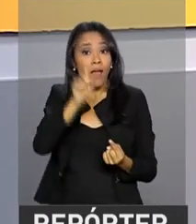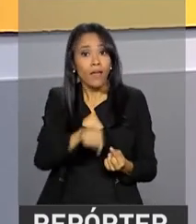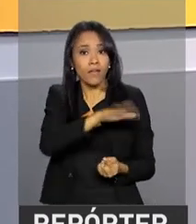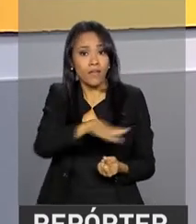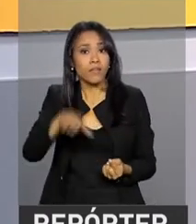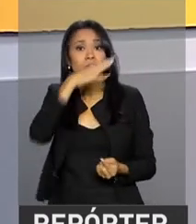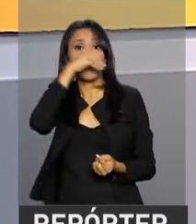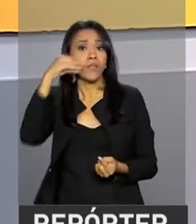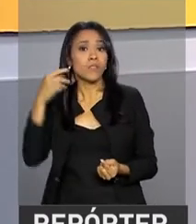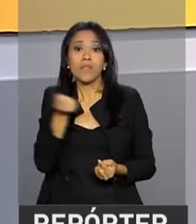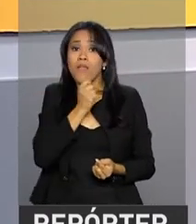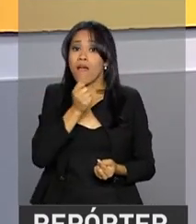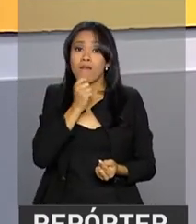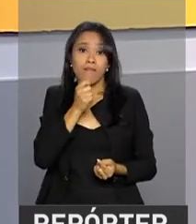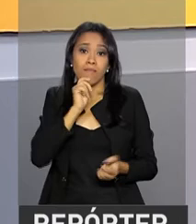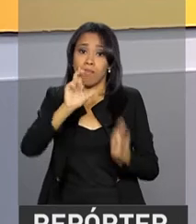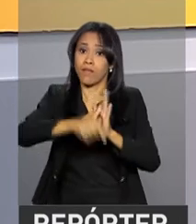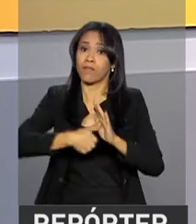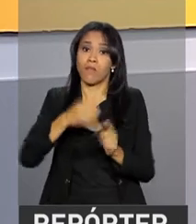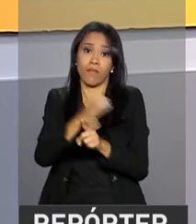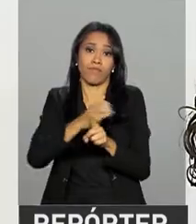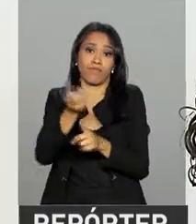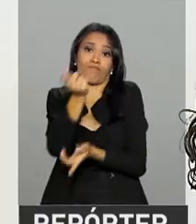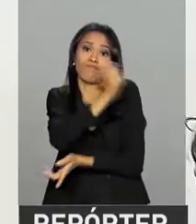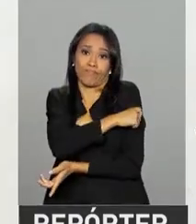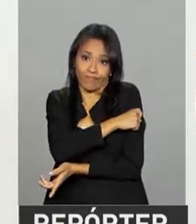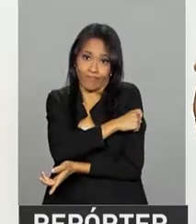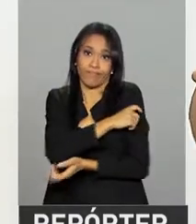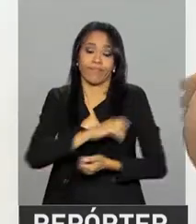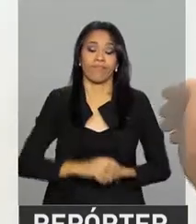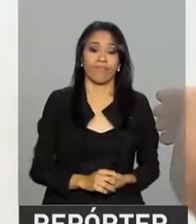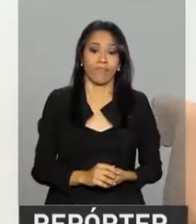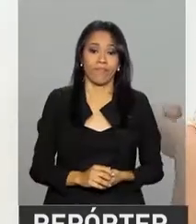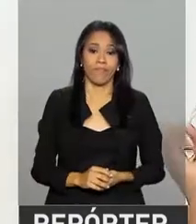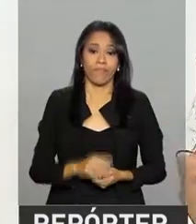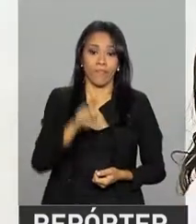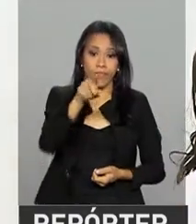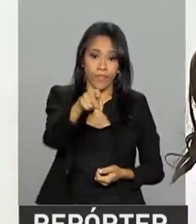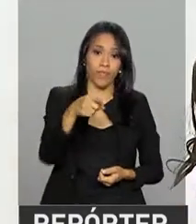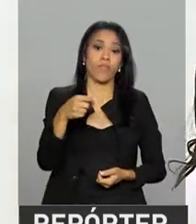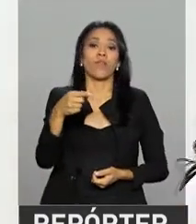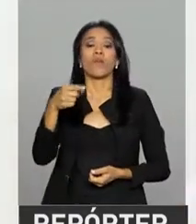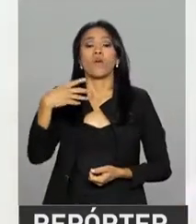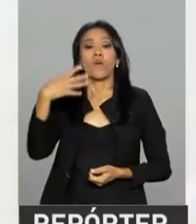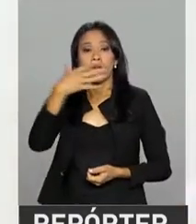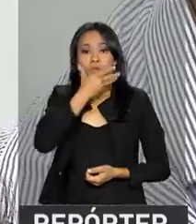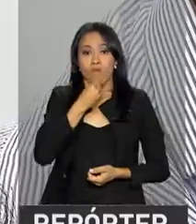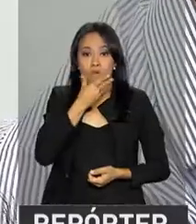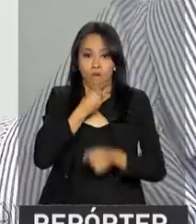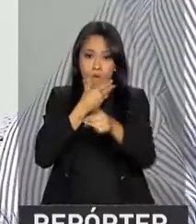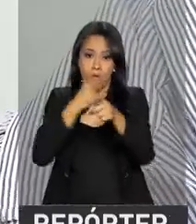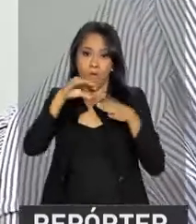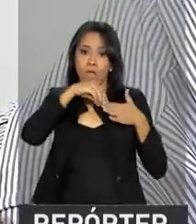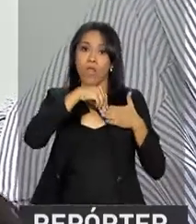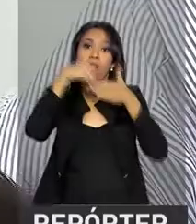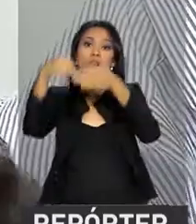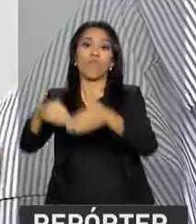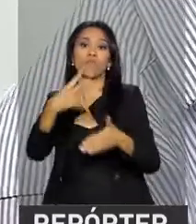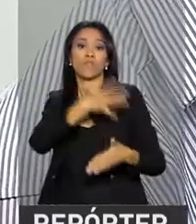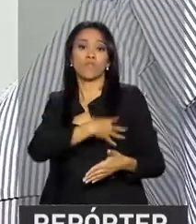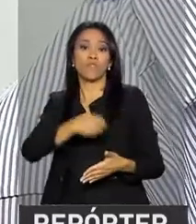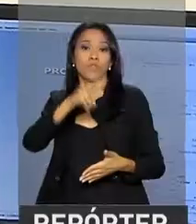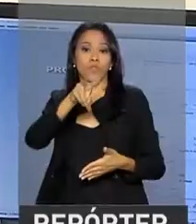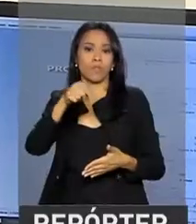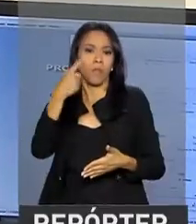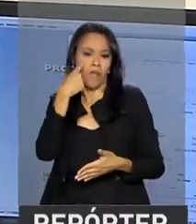adolescentes que não estão imunizadas sóbrio levou os filhos até um posto de saúde de brasília para